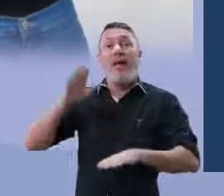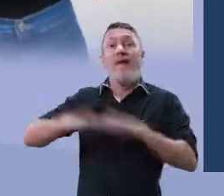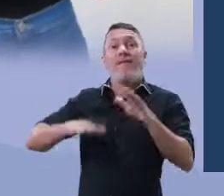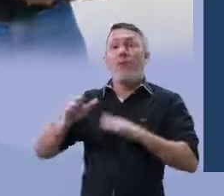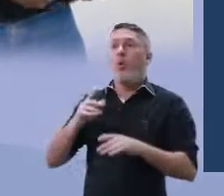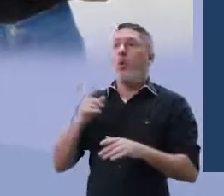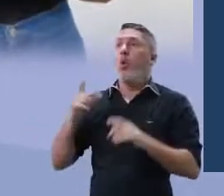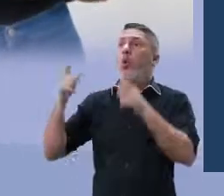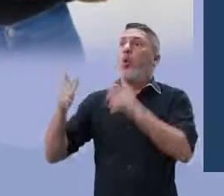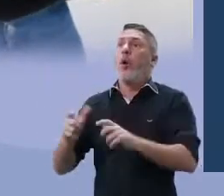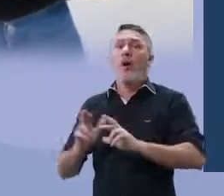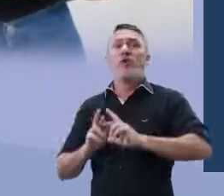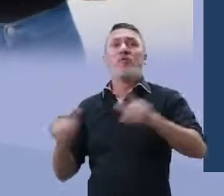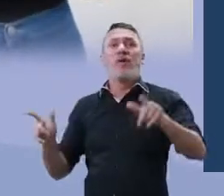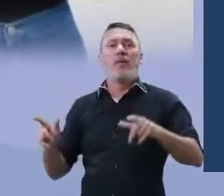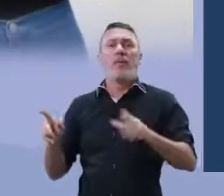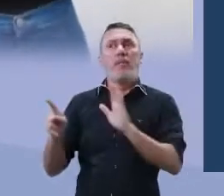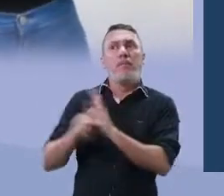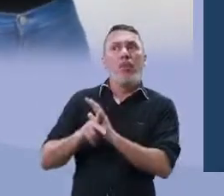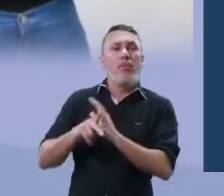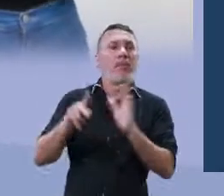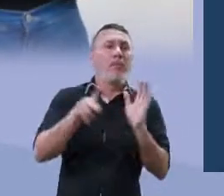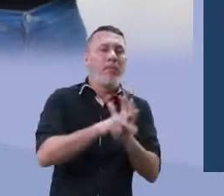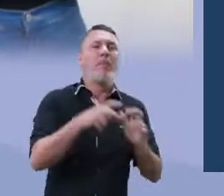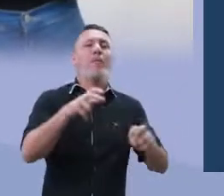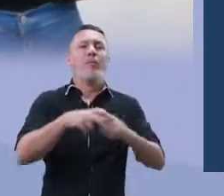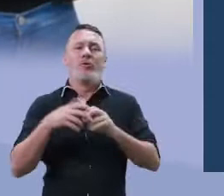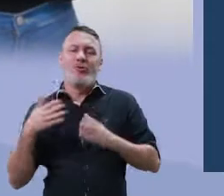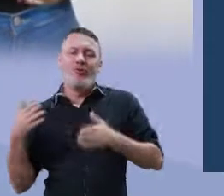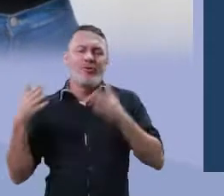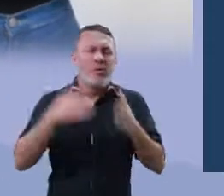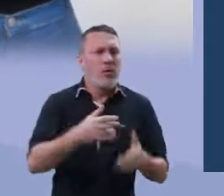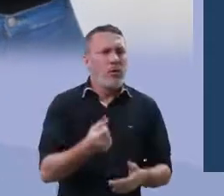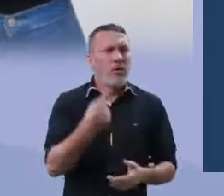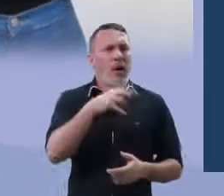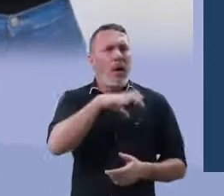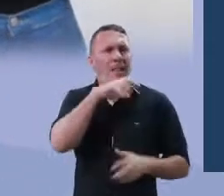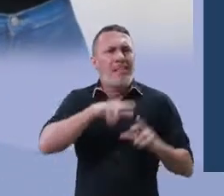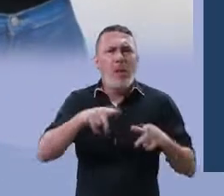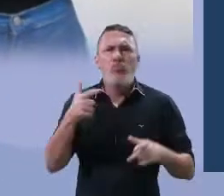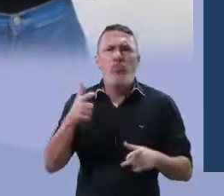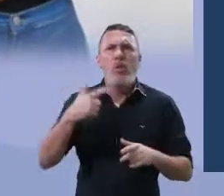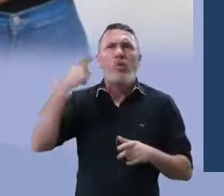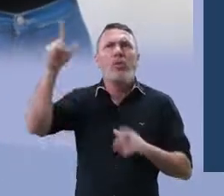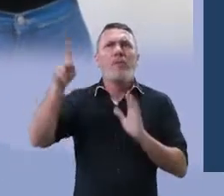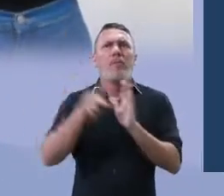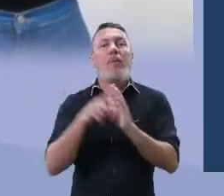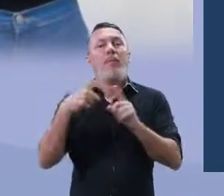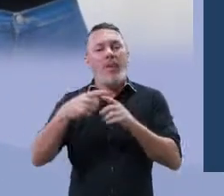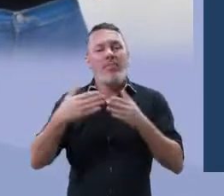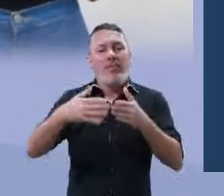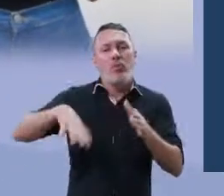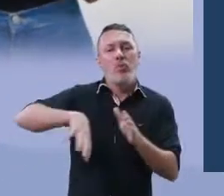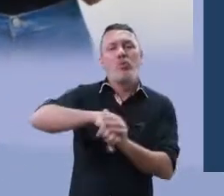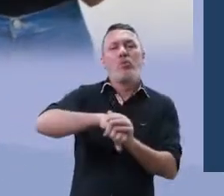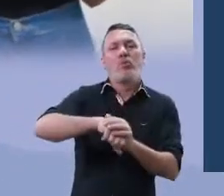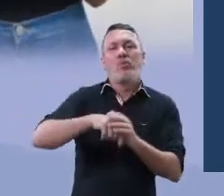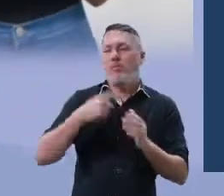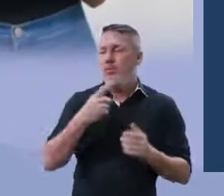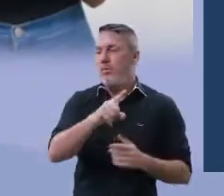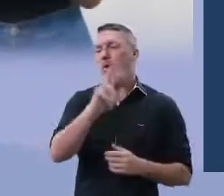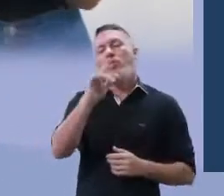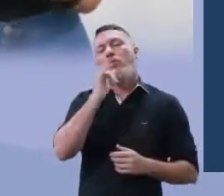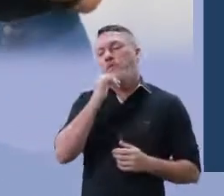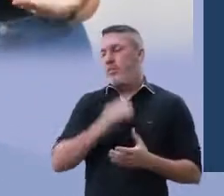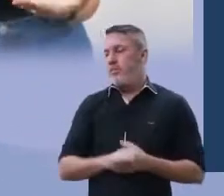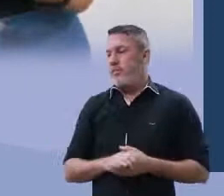levando espécies exóticas que não são comuns daquele local, gerando um desequilíbrio no ambiente. Como assim um desequilíbrio?